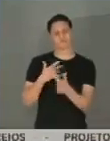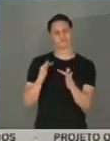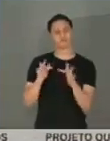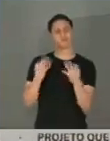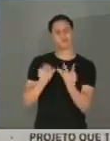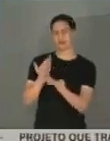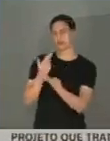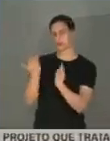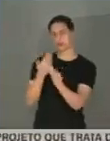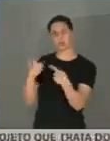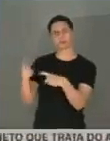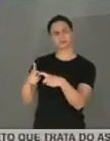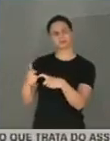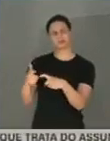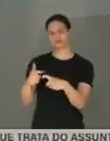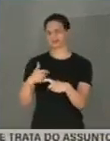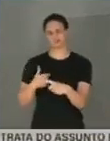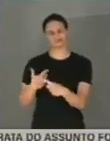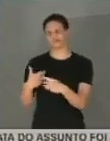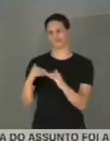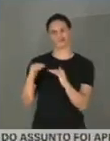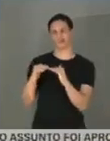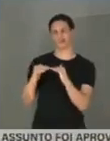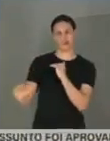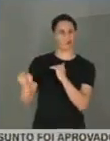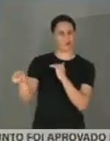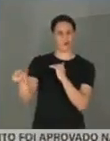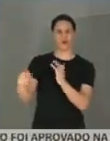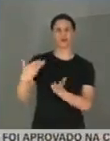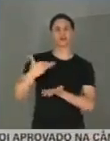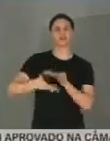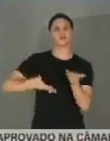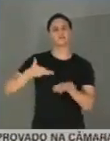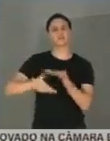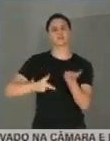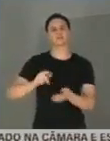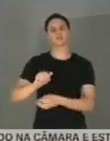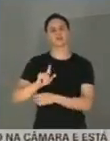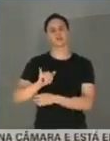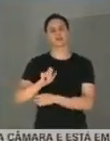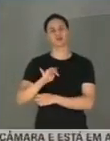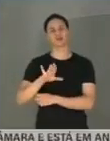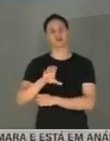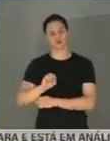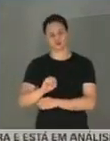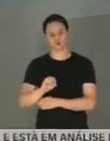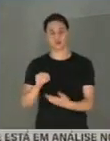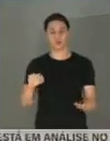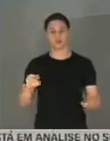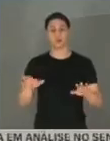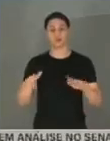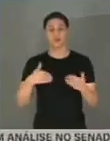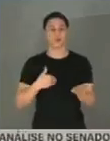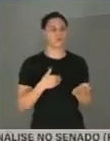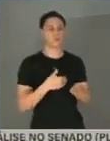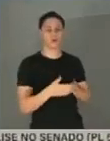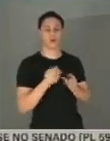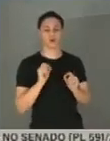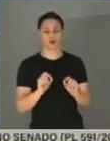com o início dos cuidados paliativos, se insurge, ameaça ir à